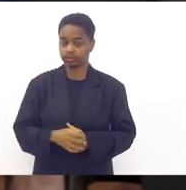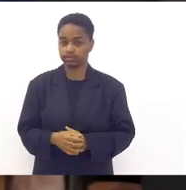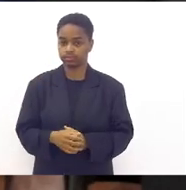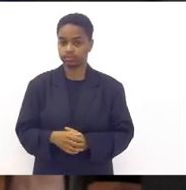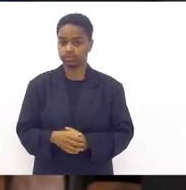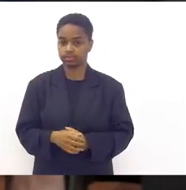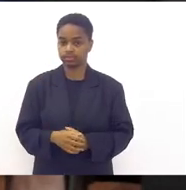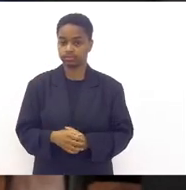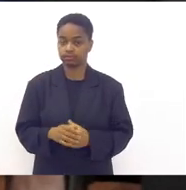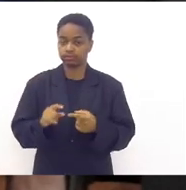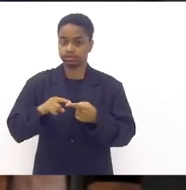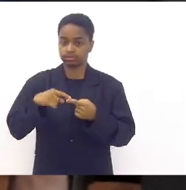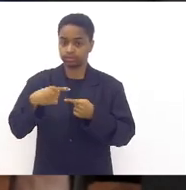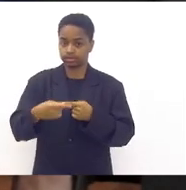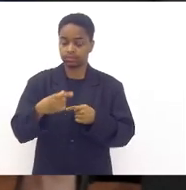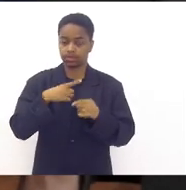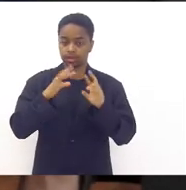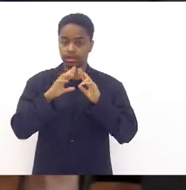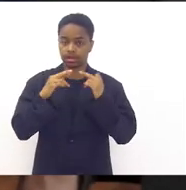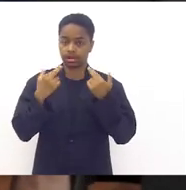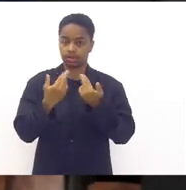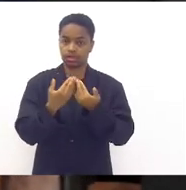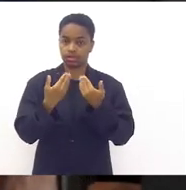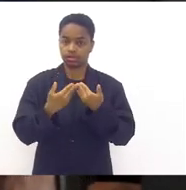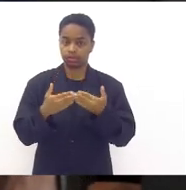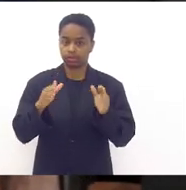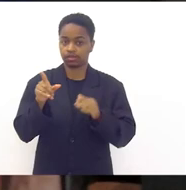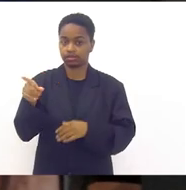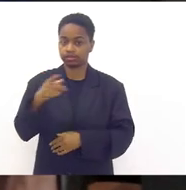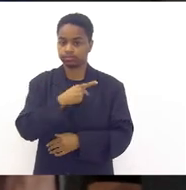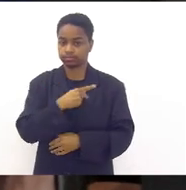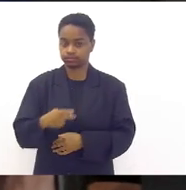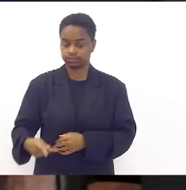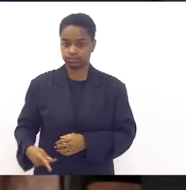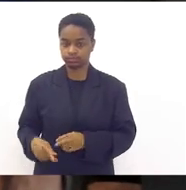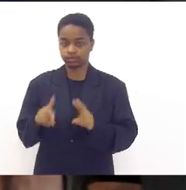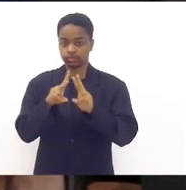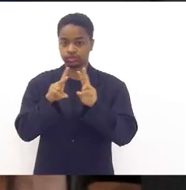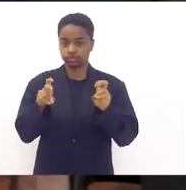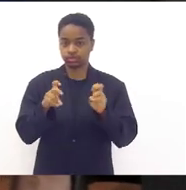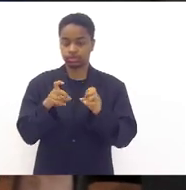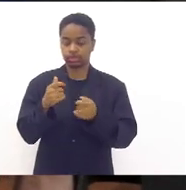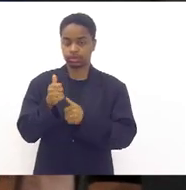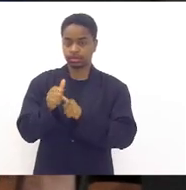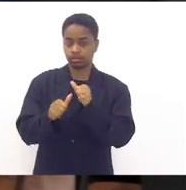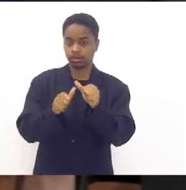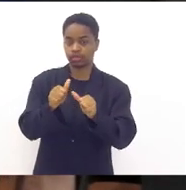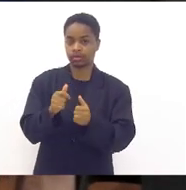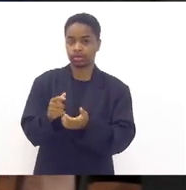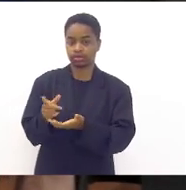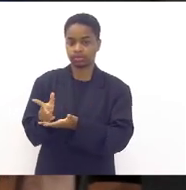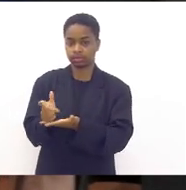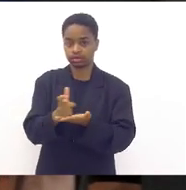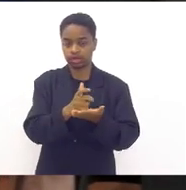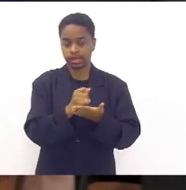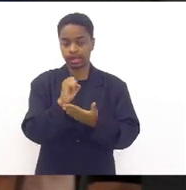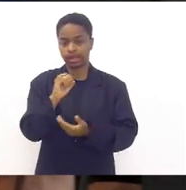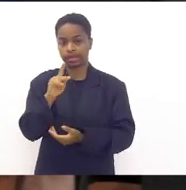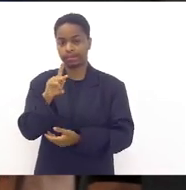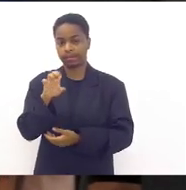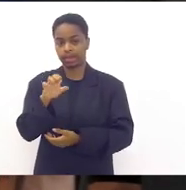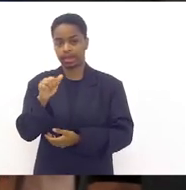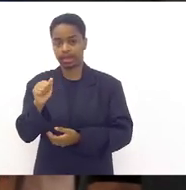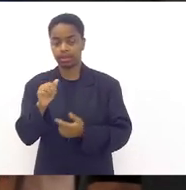Depois daquela audiência pública que Vossa Excelência presidiu sobre a reforma tributária, o IPEA emitiu uma segunda